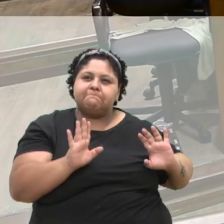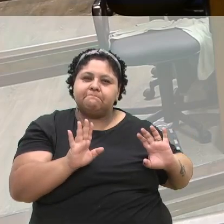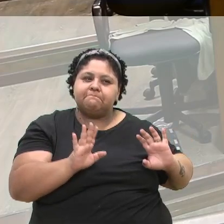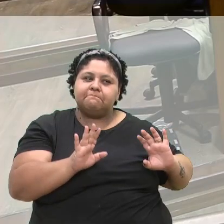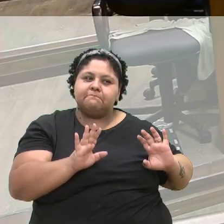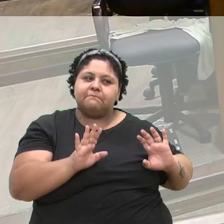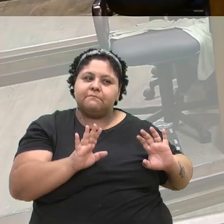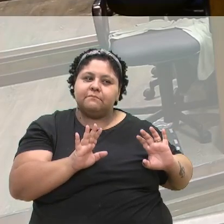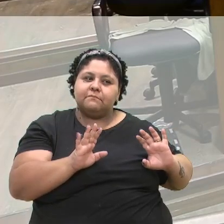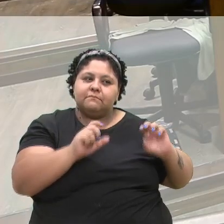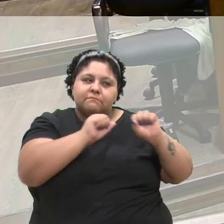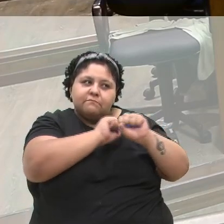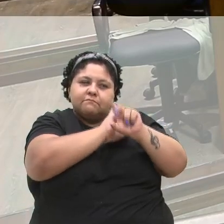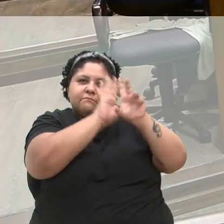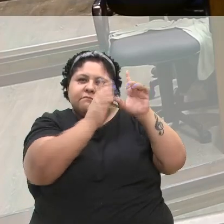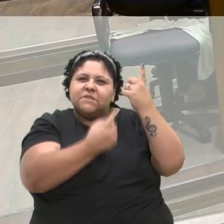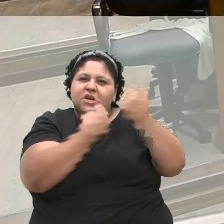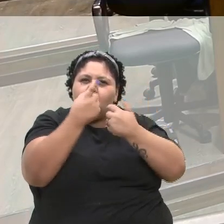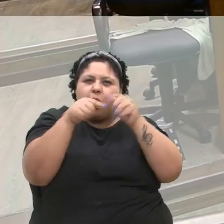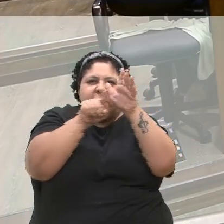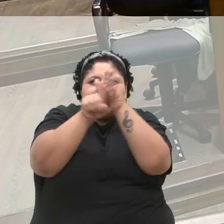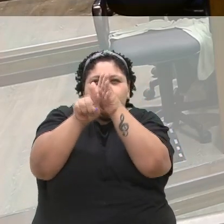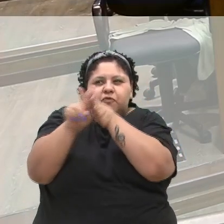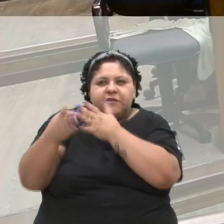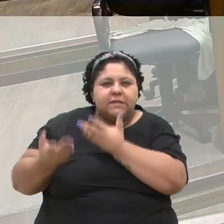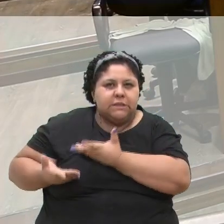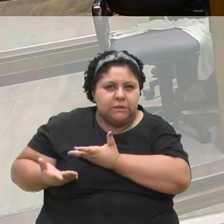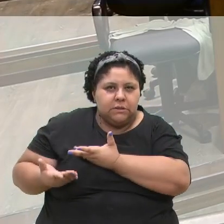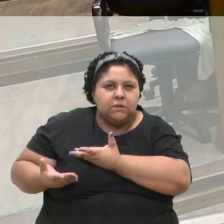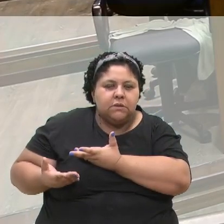deixar no ar algumas perguntas